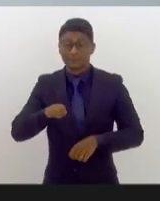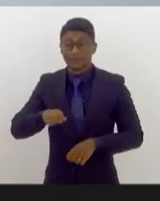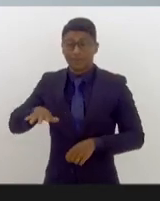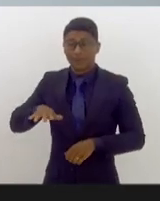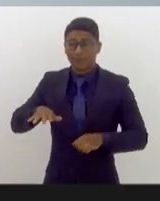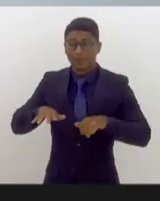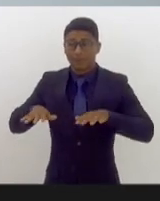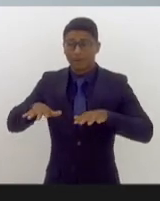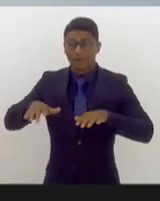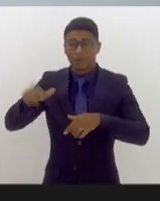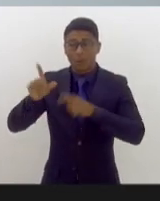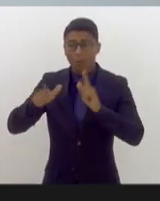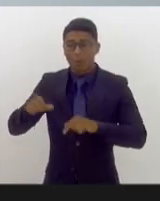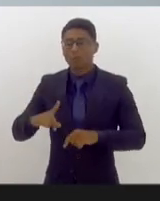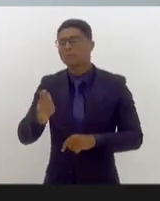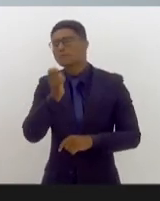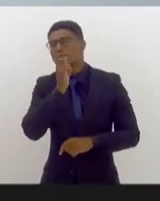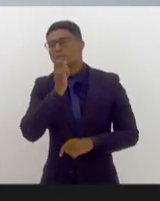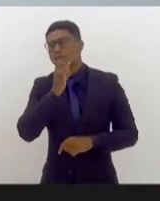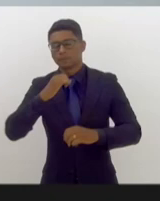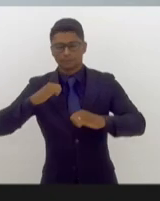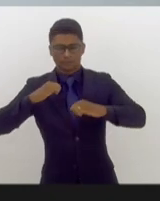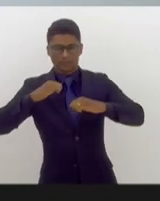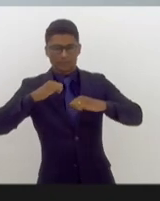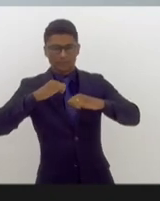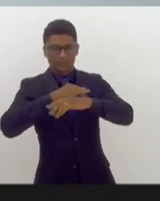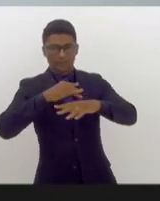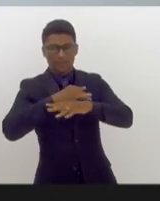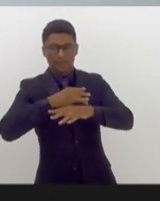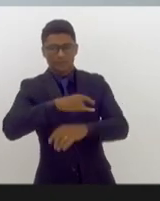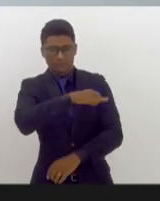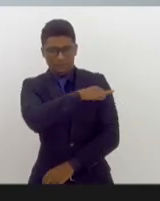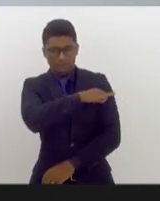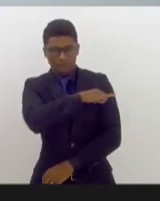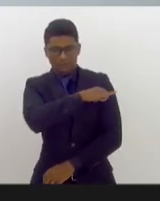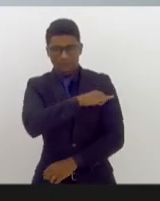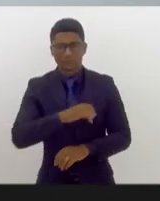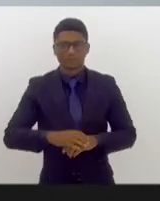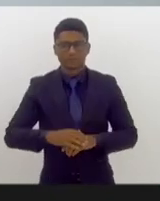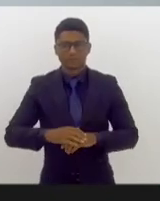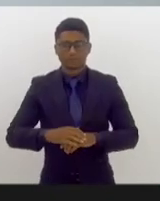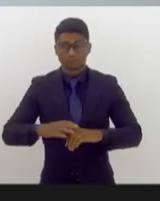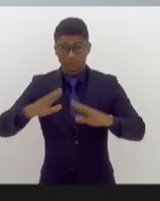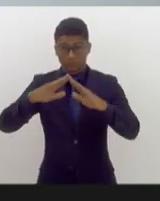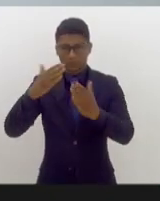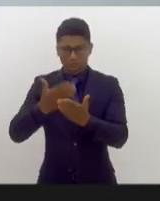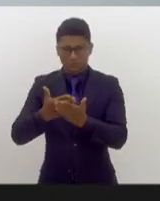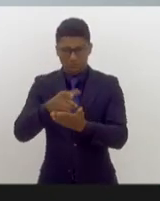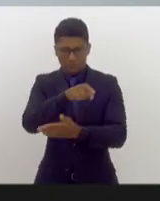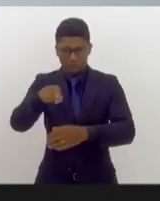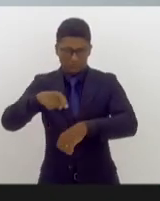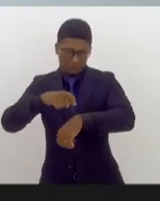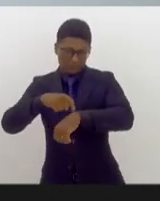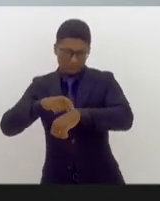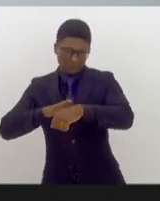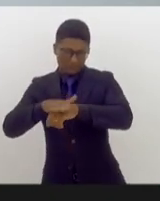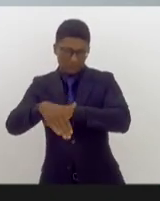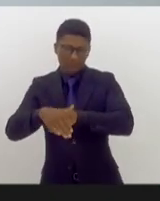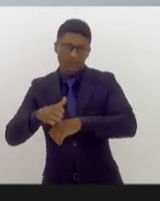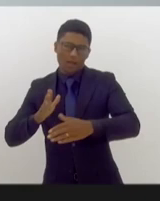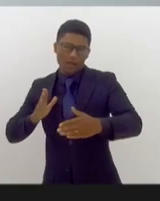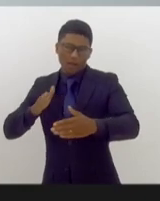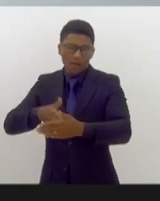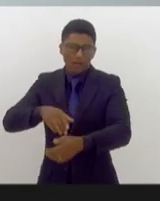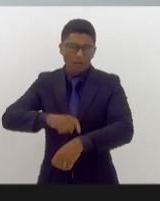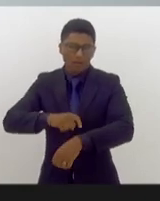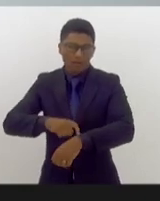exemplo, na cidade do Rio de Janeiro, né, nós temos nas escolas noturnas funcionando até 10, 10 e 20 da